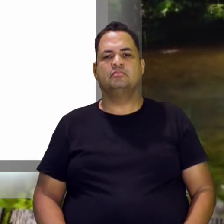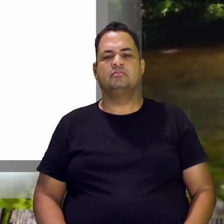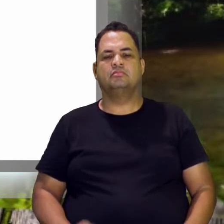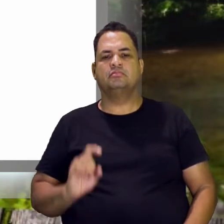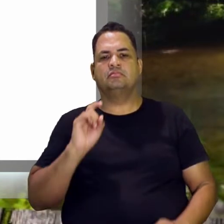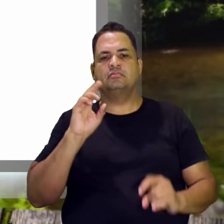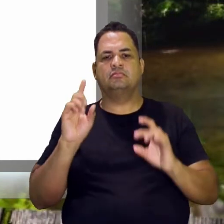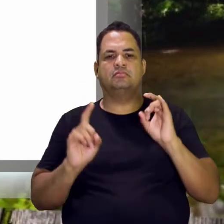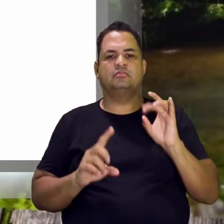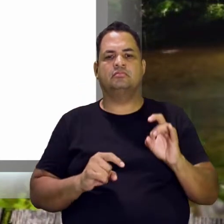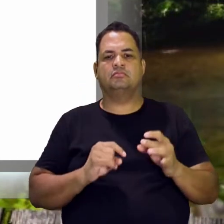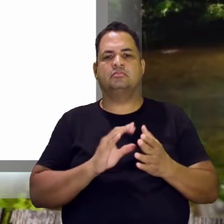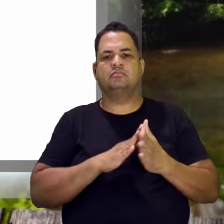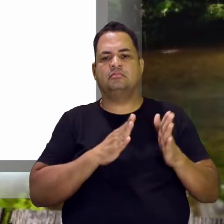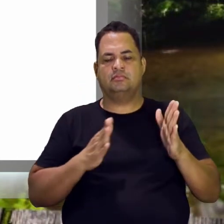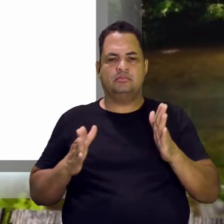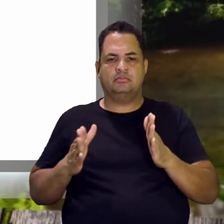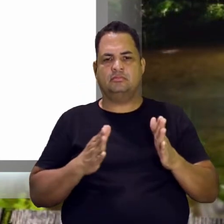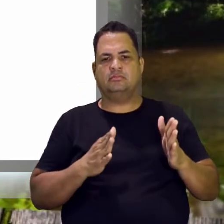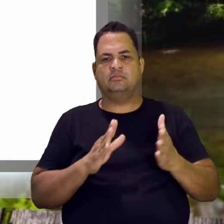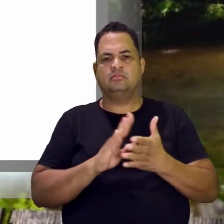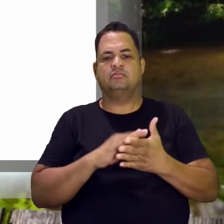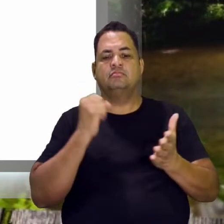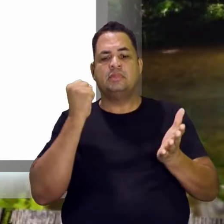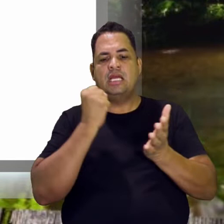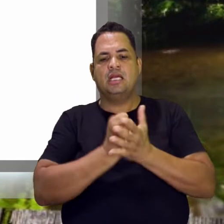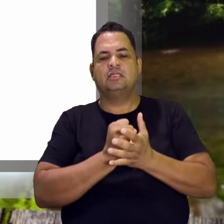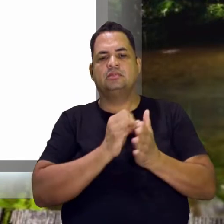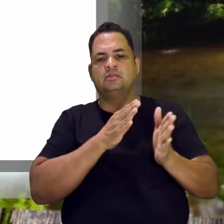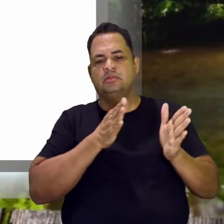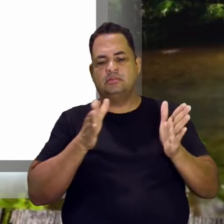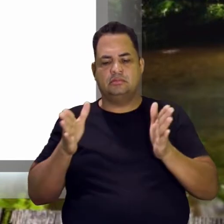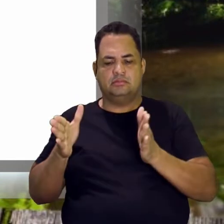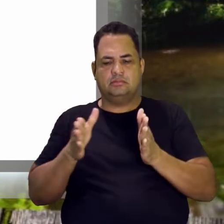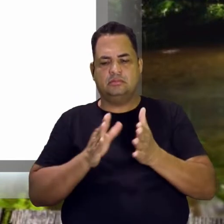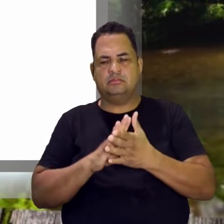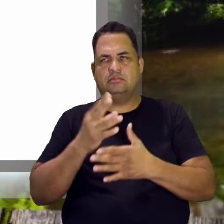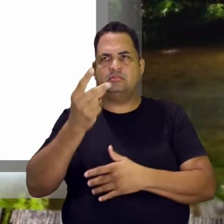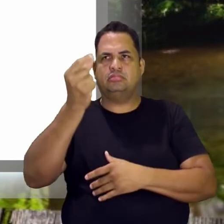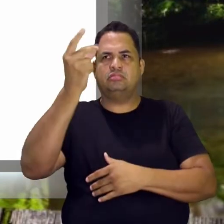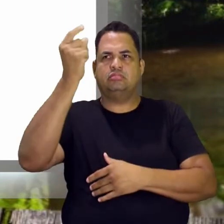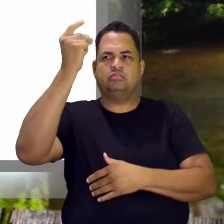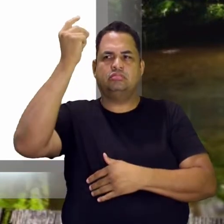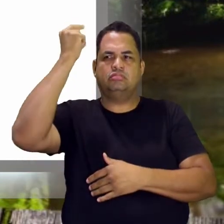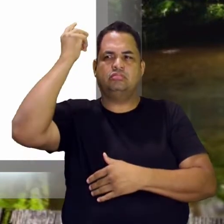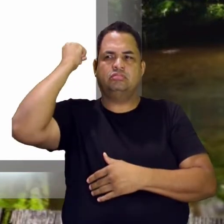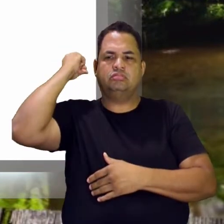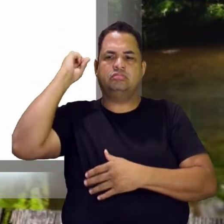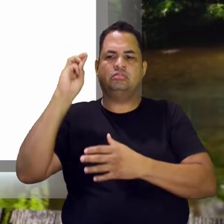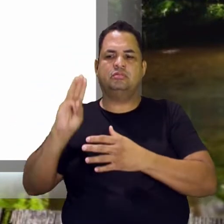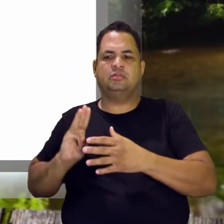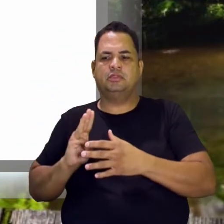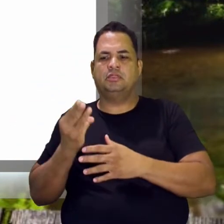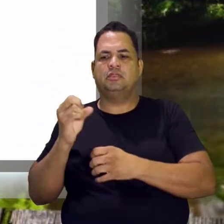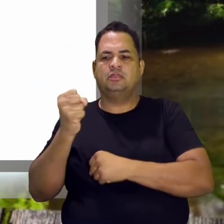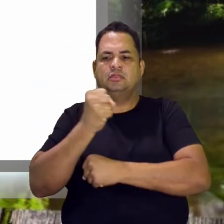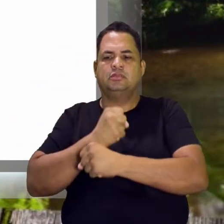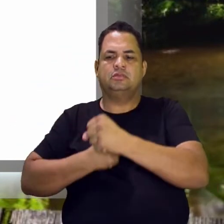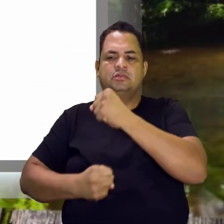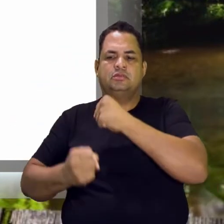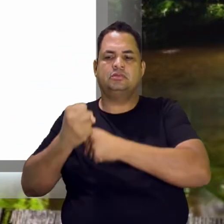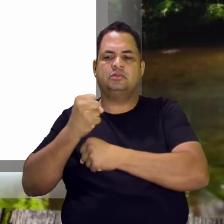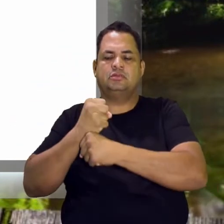Que cada uma dessas eras marca um período de milhões de anos atrás, tá bom?